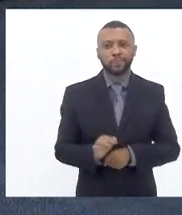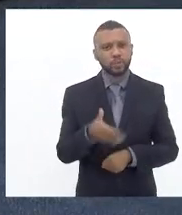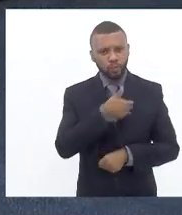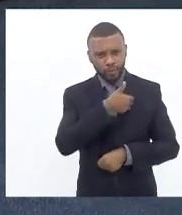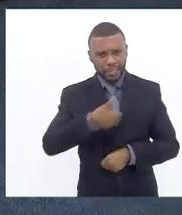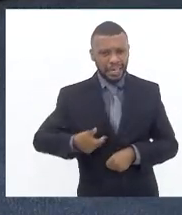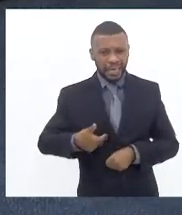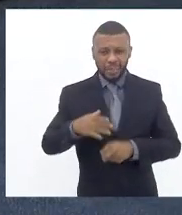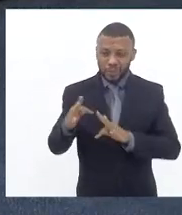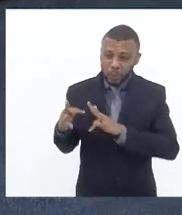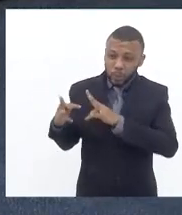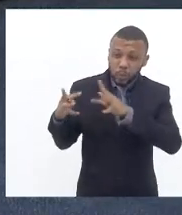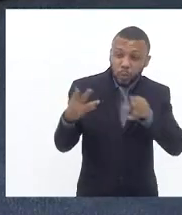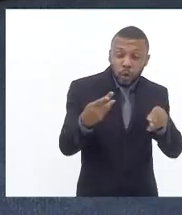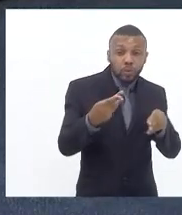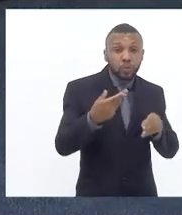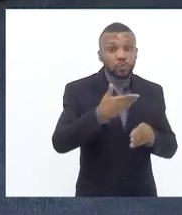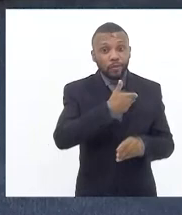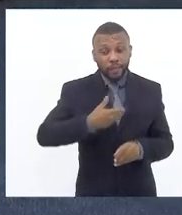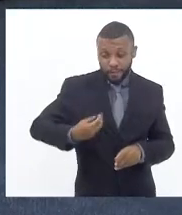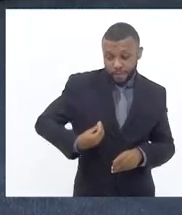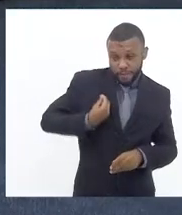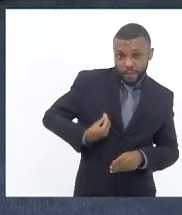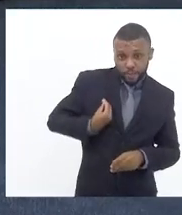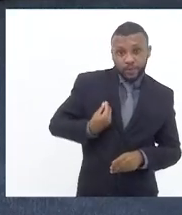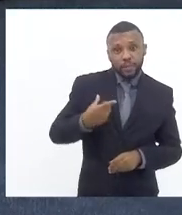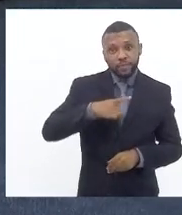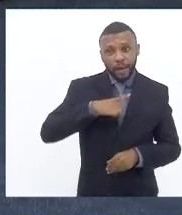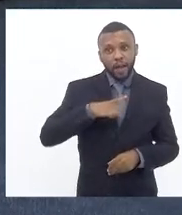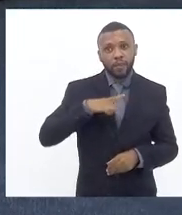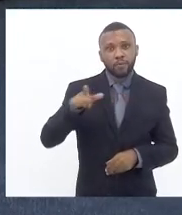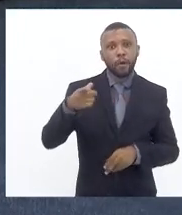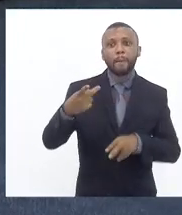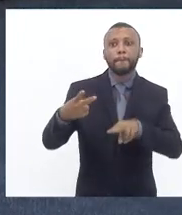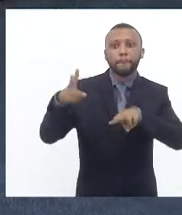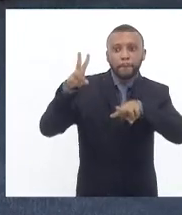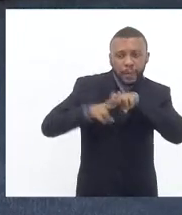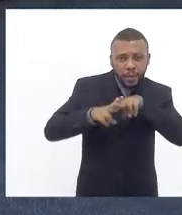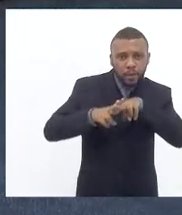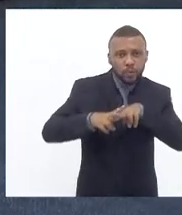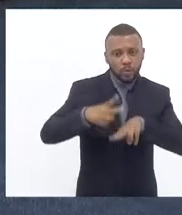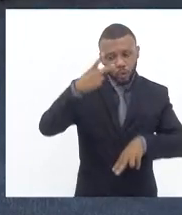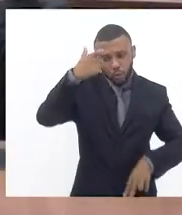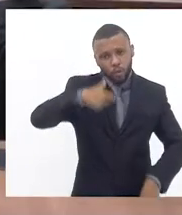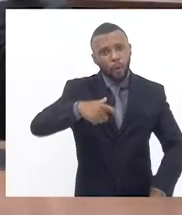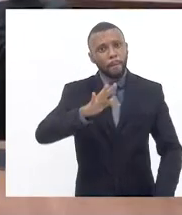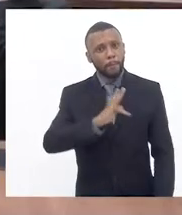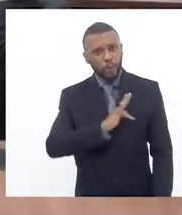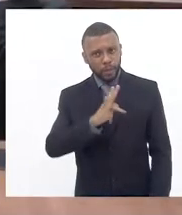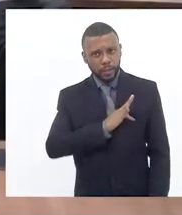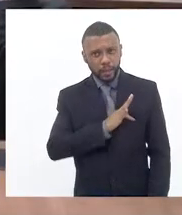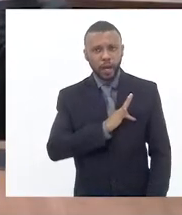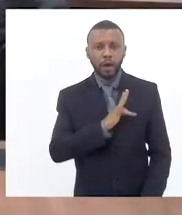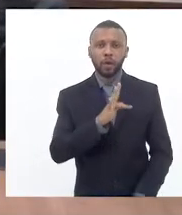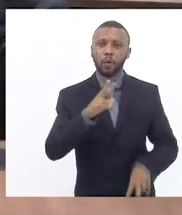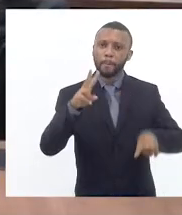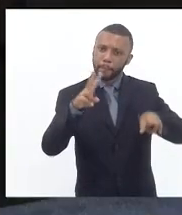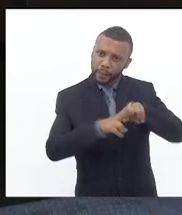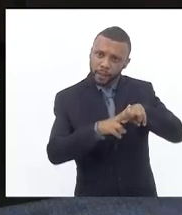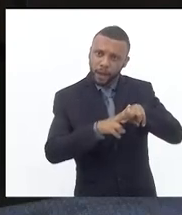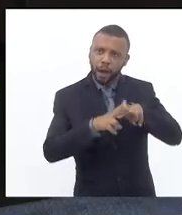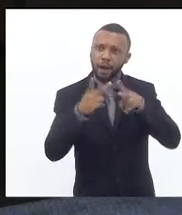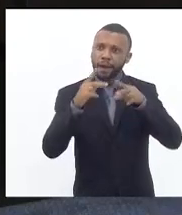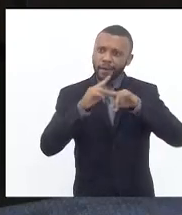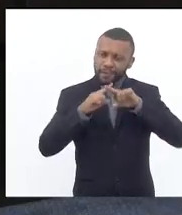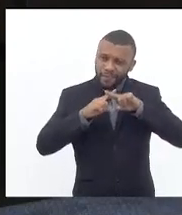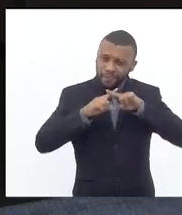todos os governadores vivos que passaram por essa casa foram meus presos Eu sou policial penal eu vendo o sistema penal e de